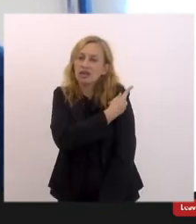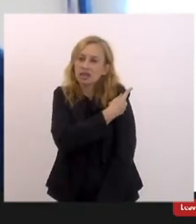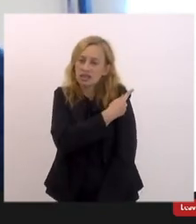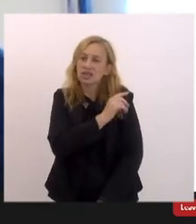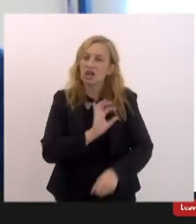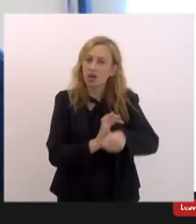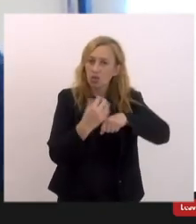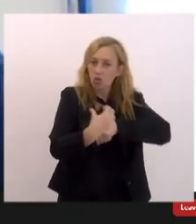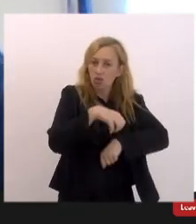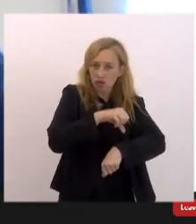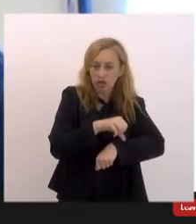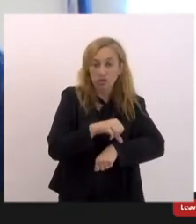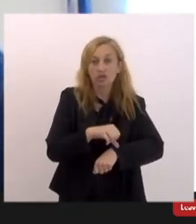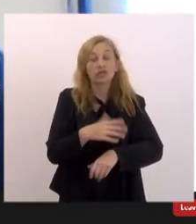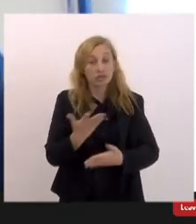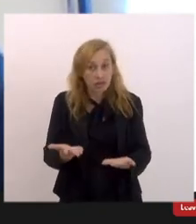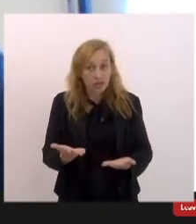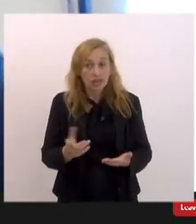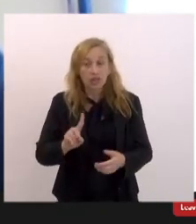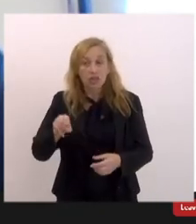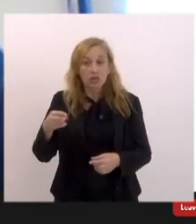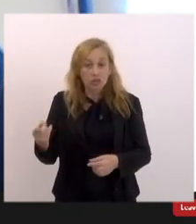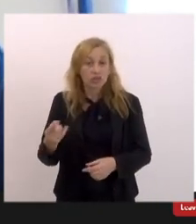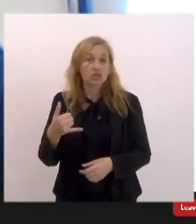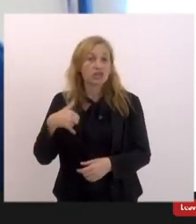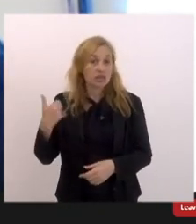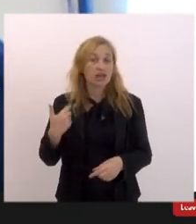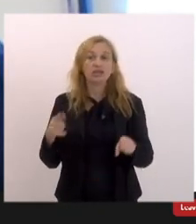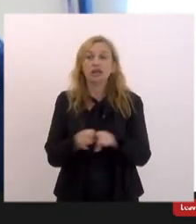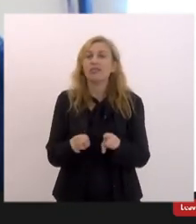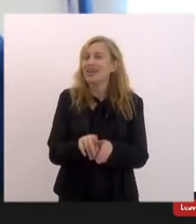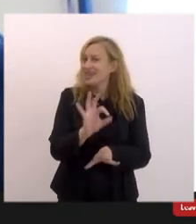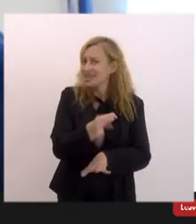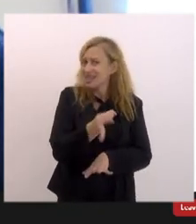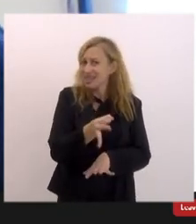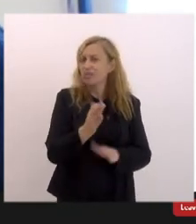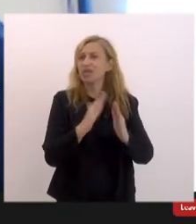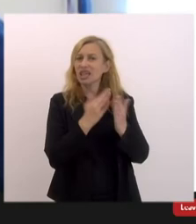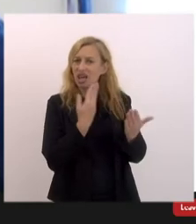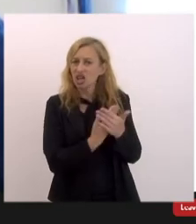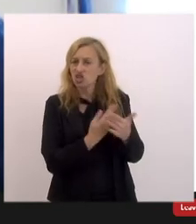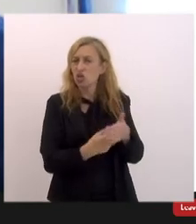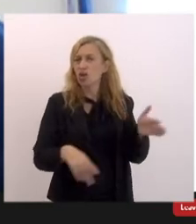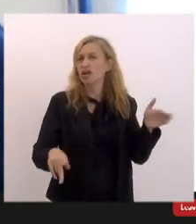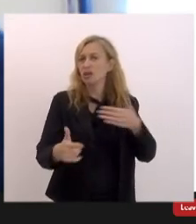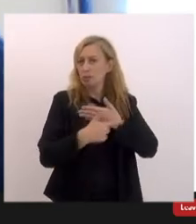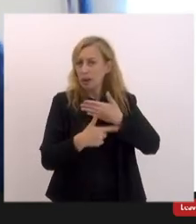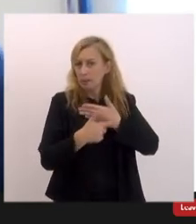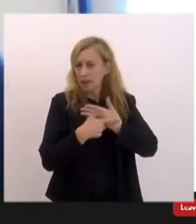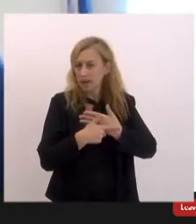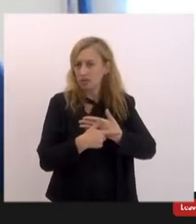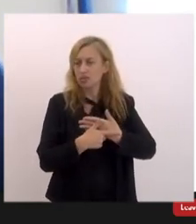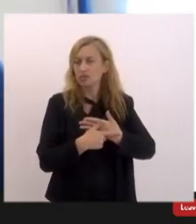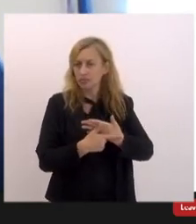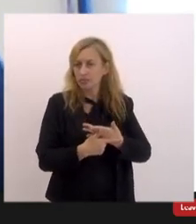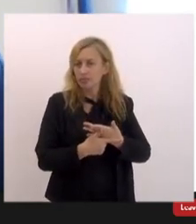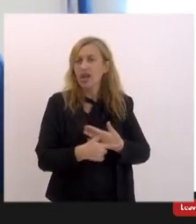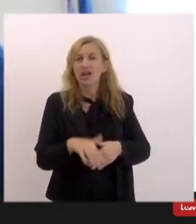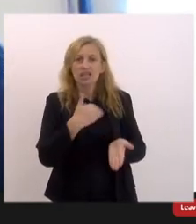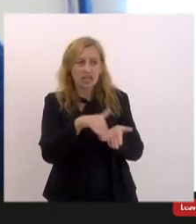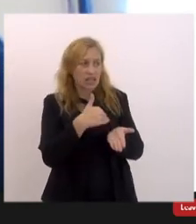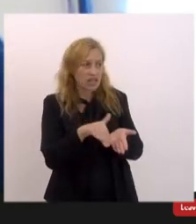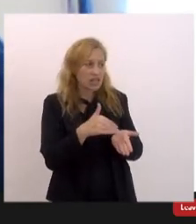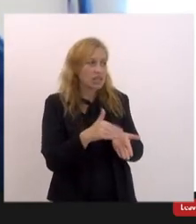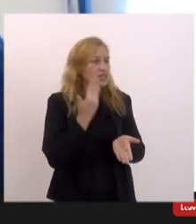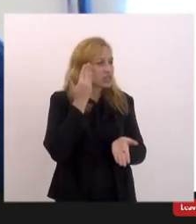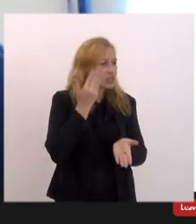acrescenta a vacinação em outra faixa etária. Então, é evidente que a escola tem um papel a cumprir. A Secretaria de Educação pode entender que não quer